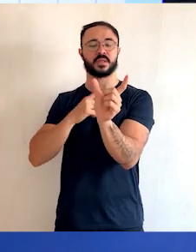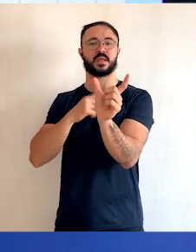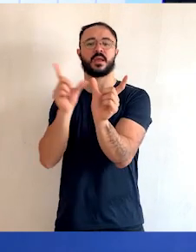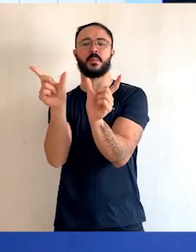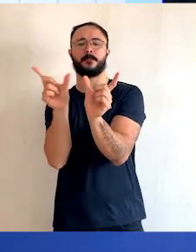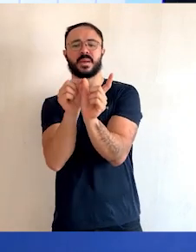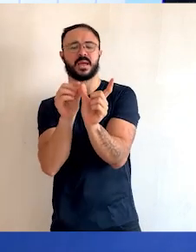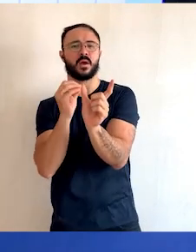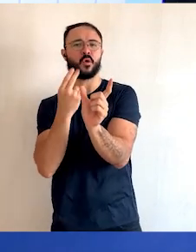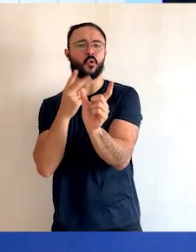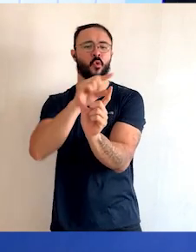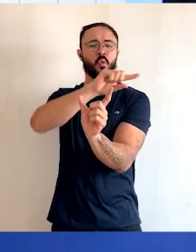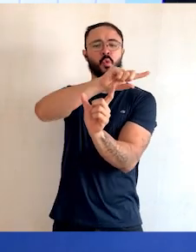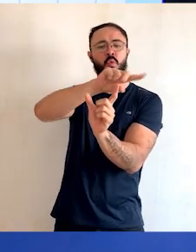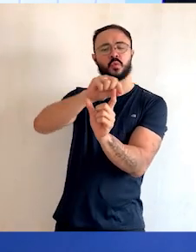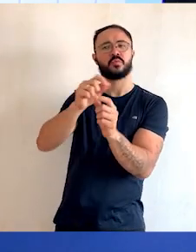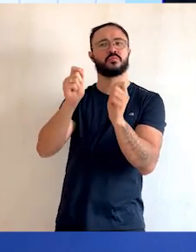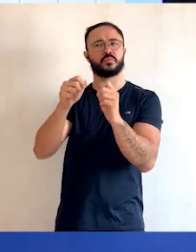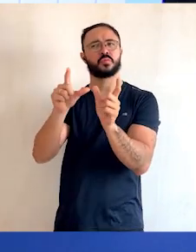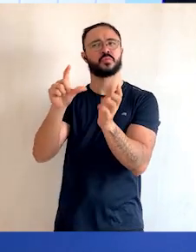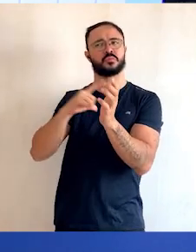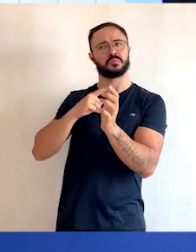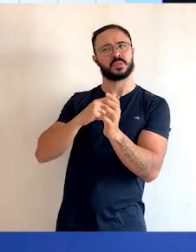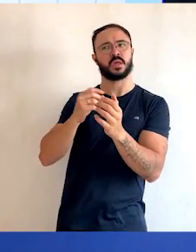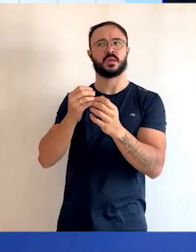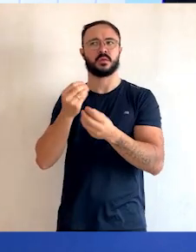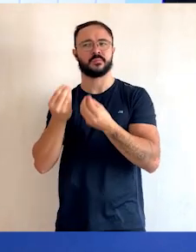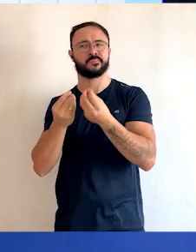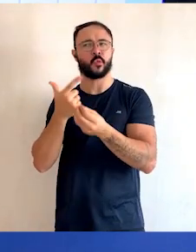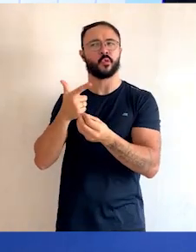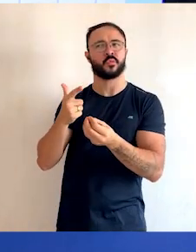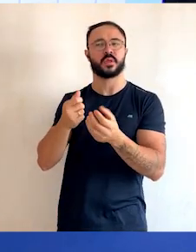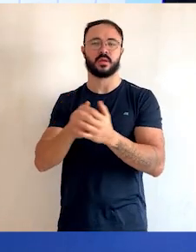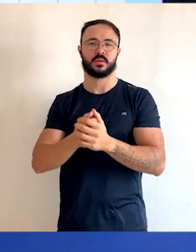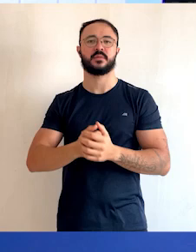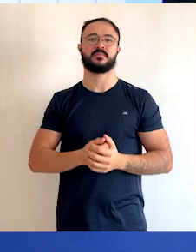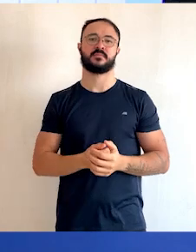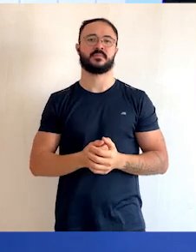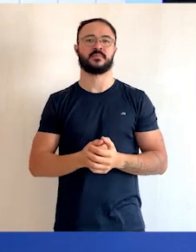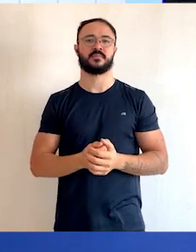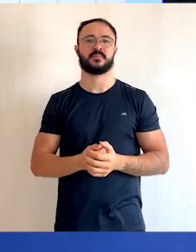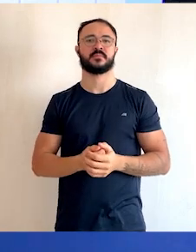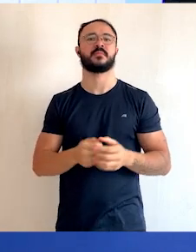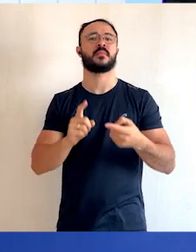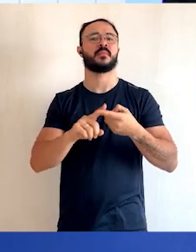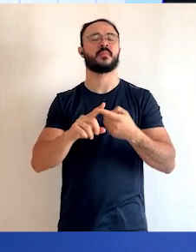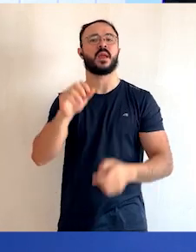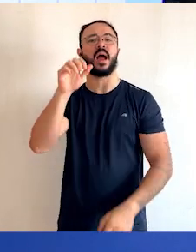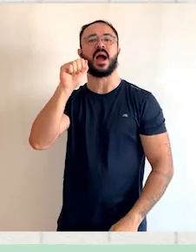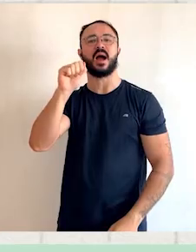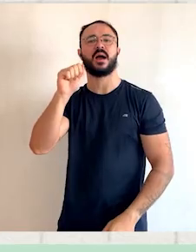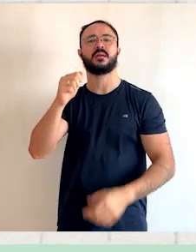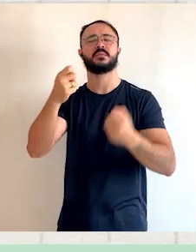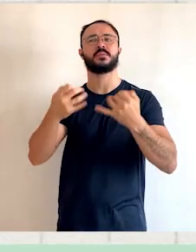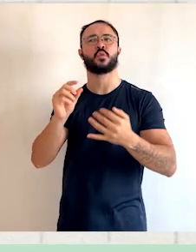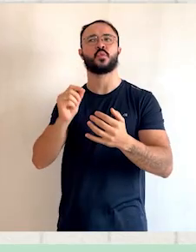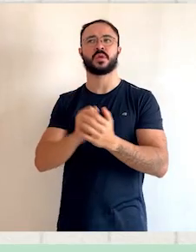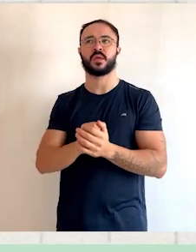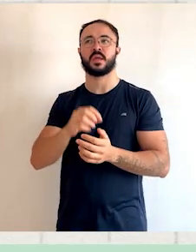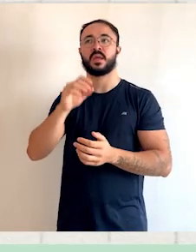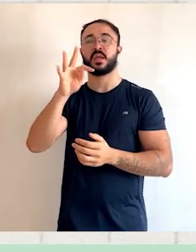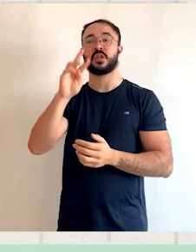temos a palavra tristeza, que veio da palavra triste. Portanto, ela foi formada a partir do acréscimo de